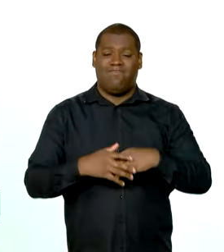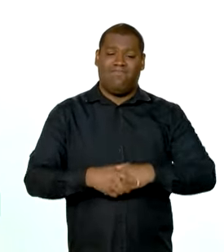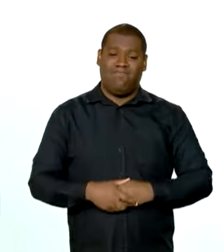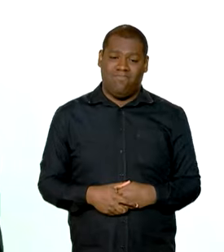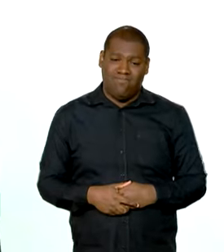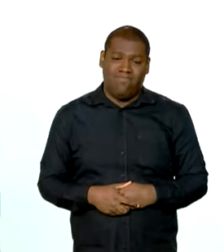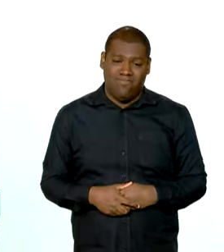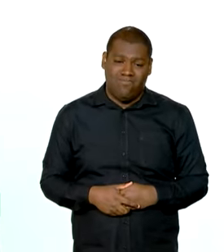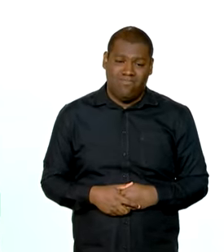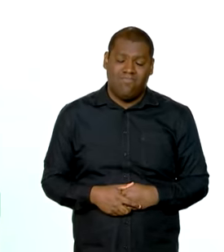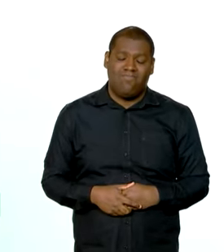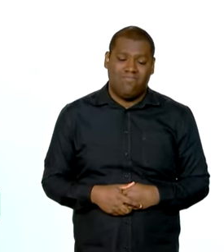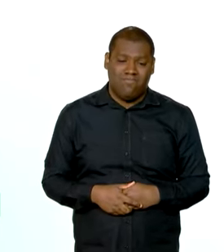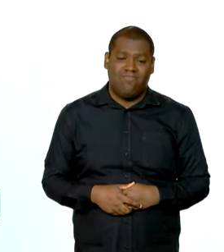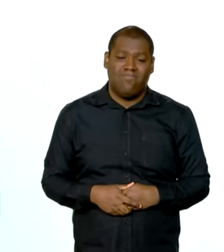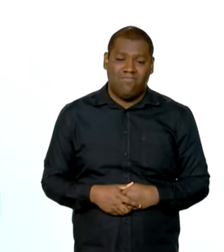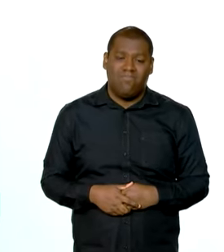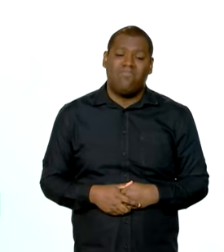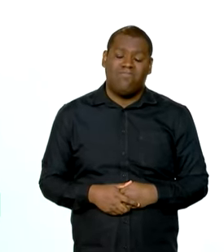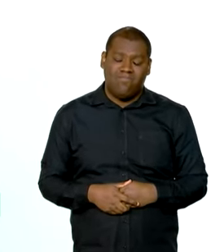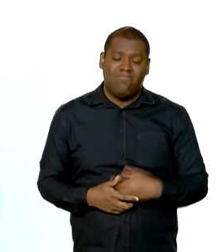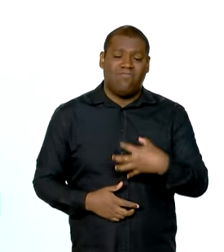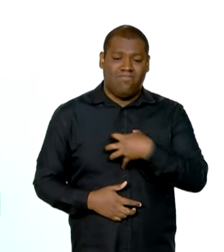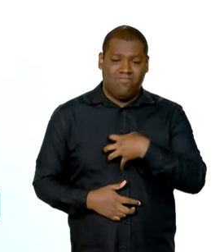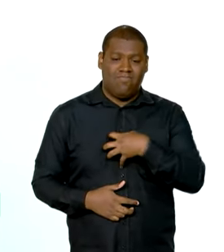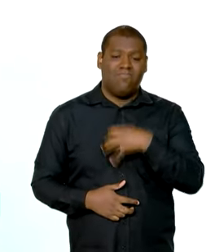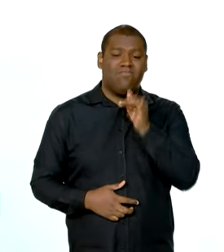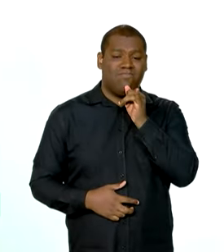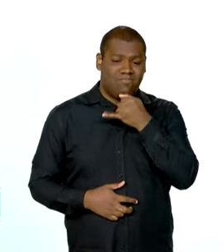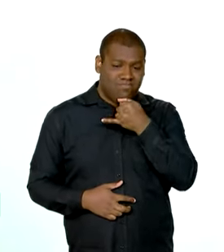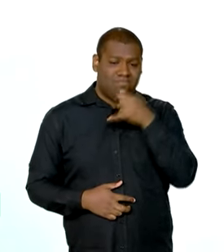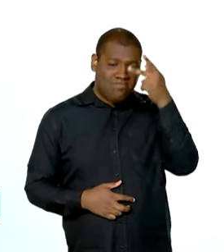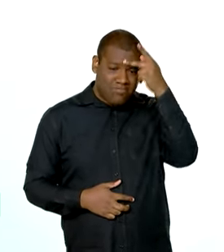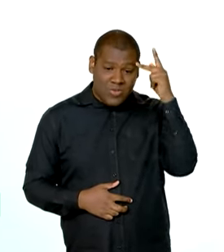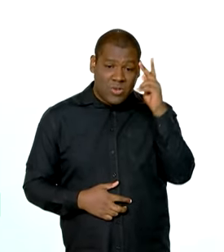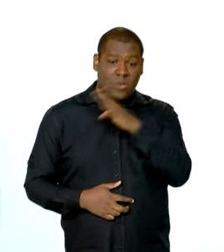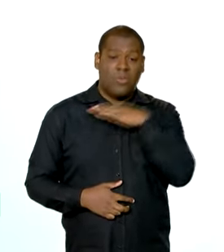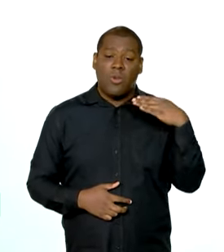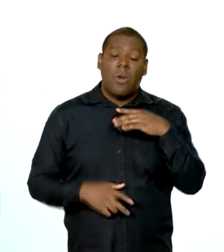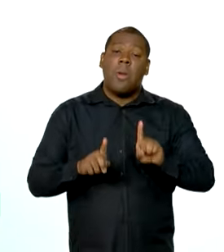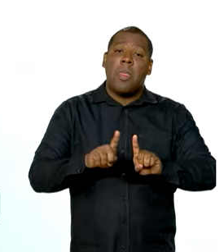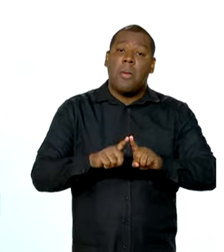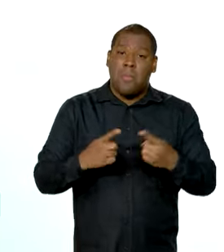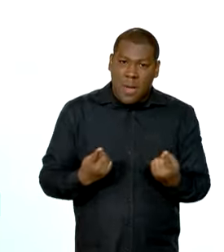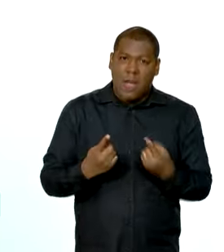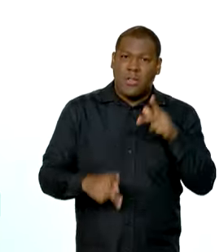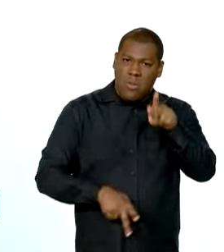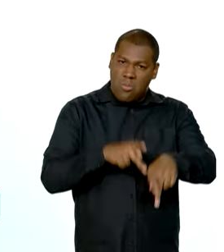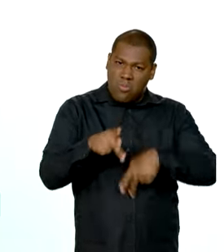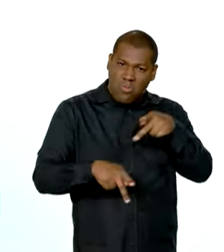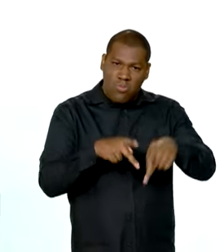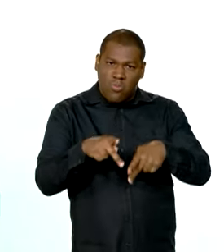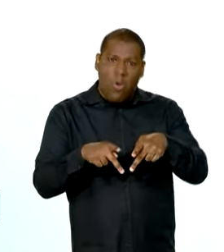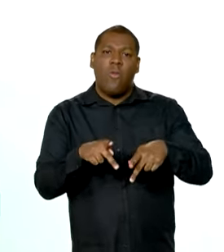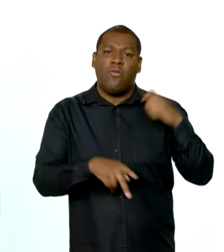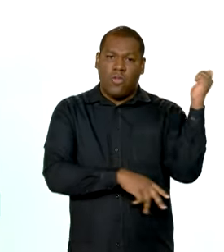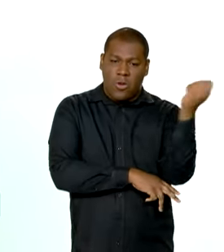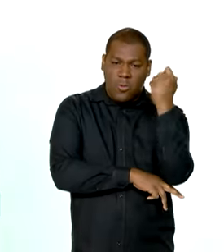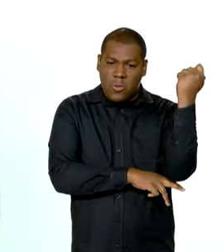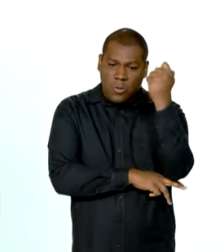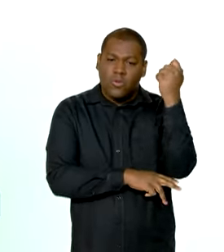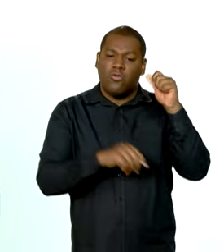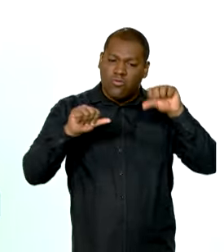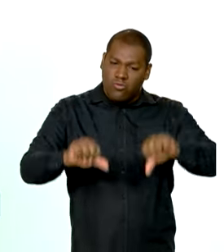coisa irrecuperável: as vidas que se foram. Mas a dignidade do povo gaúcho, a reconstrução dessa terra,